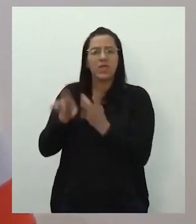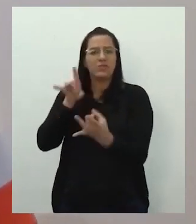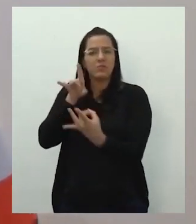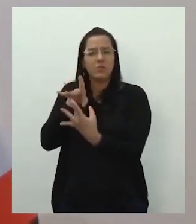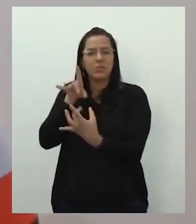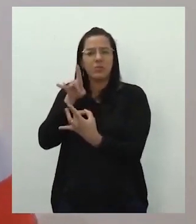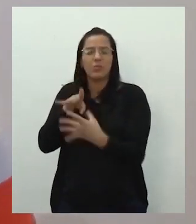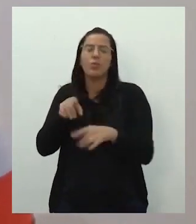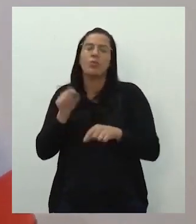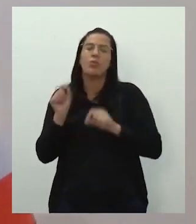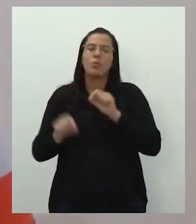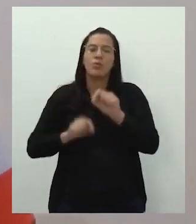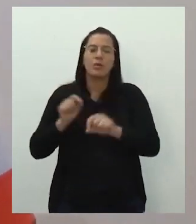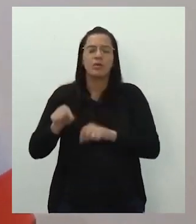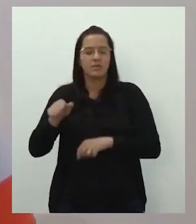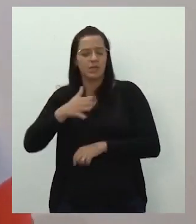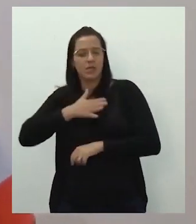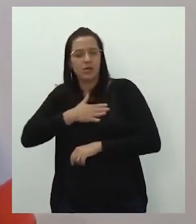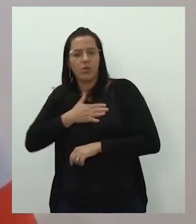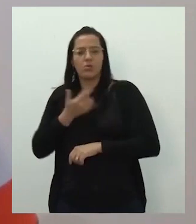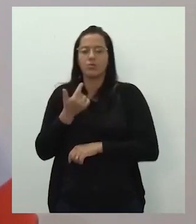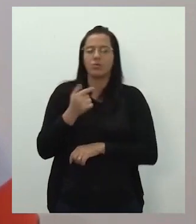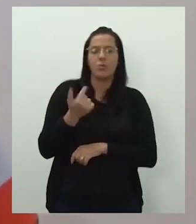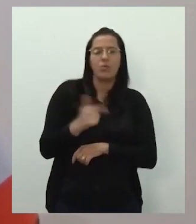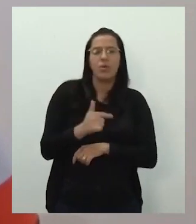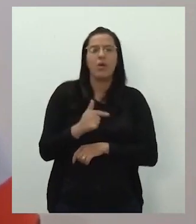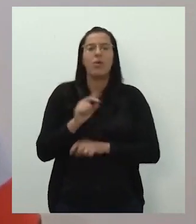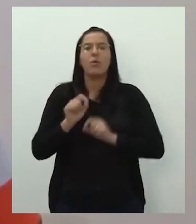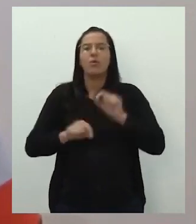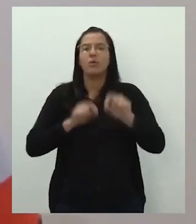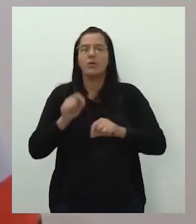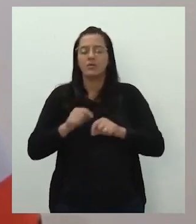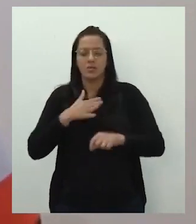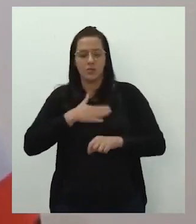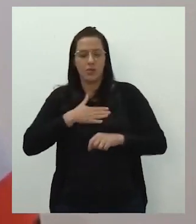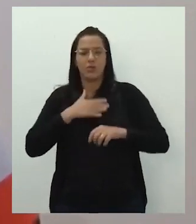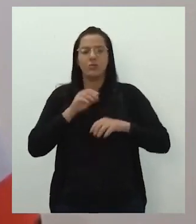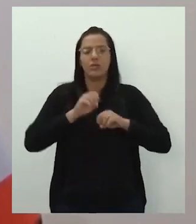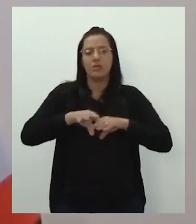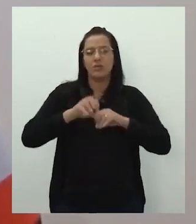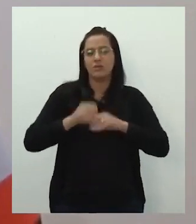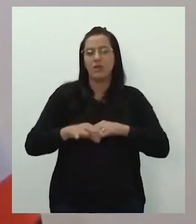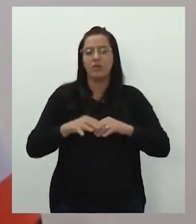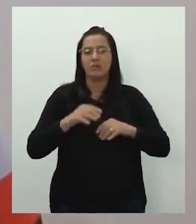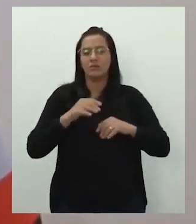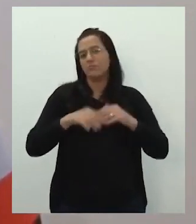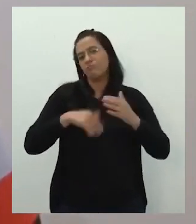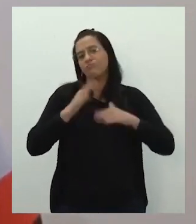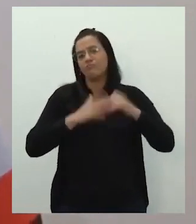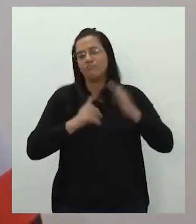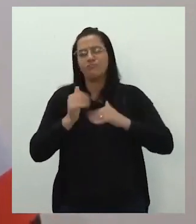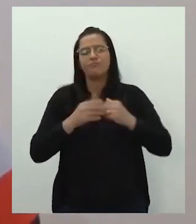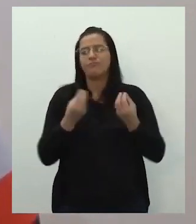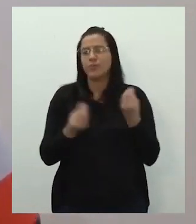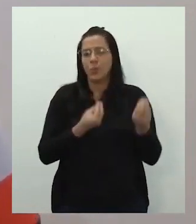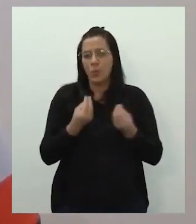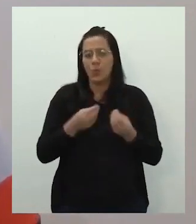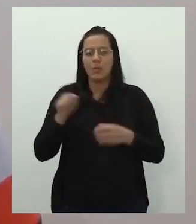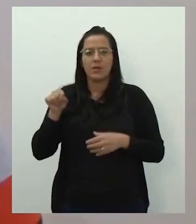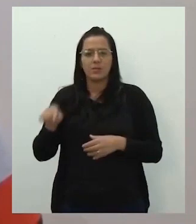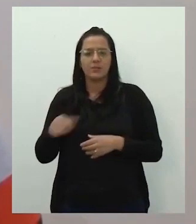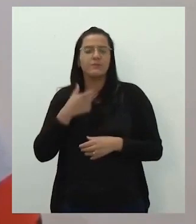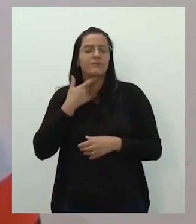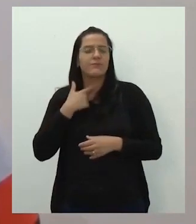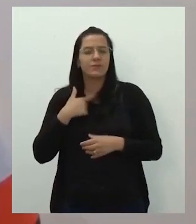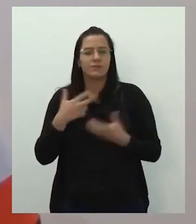da disciplina, o porquê de gostar ou não, se gostam de aulas práticas, qual aula foi mais interessante, enfim. Ouvir os